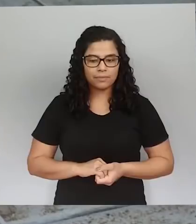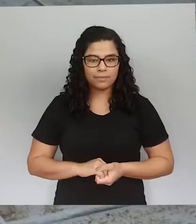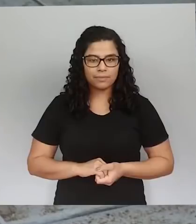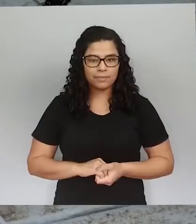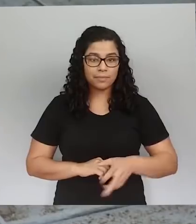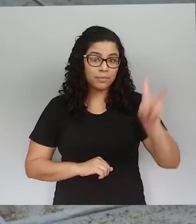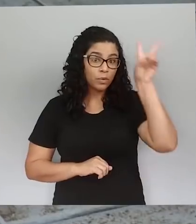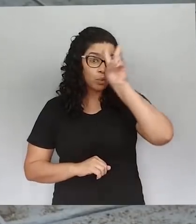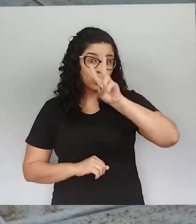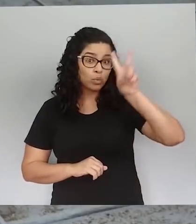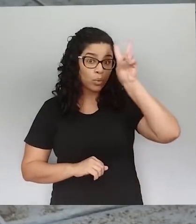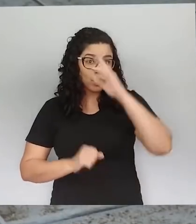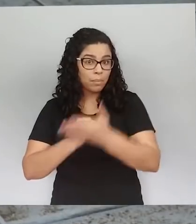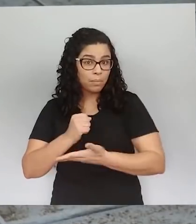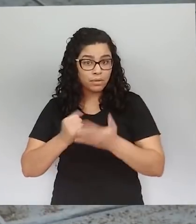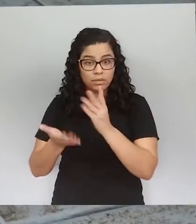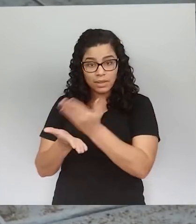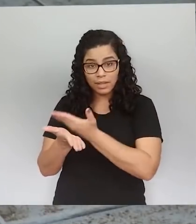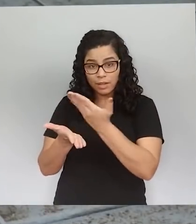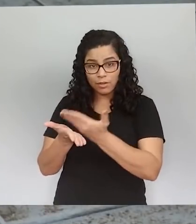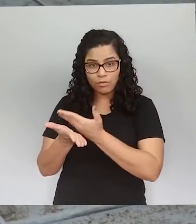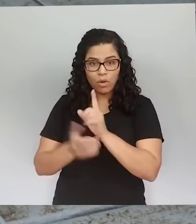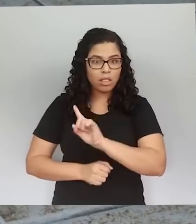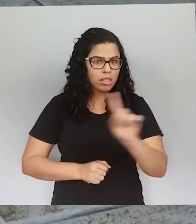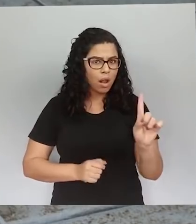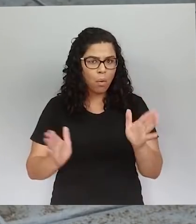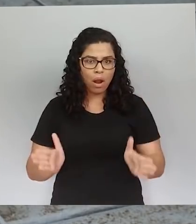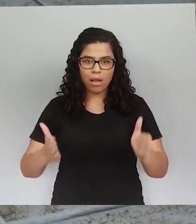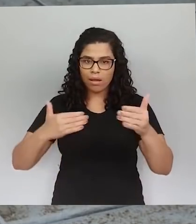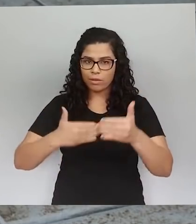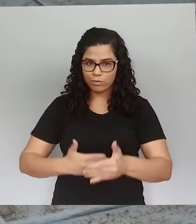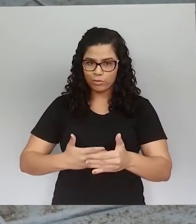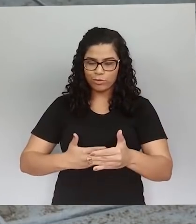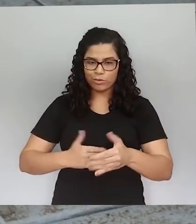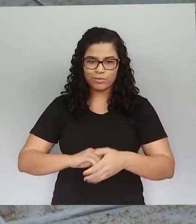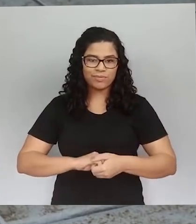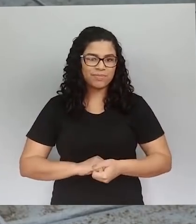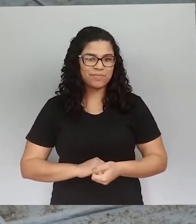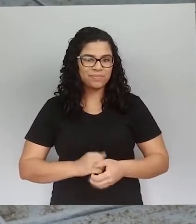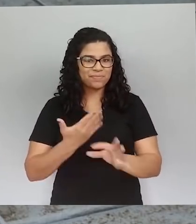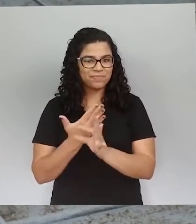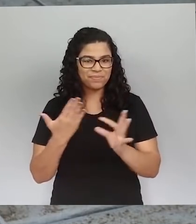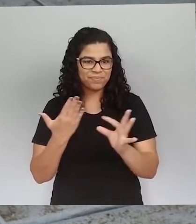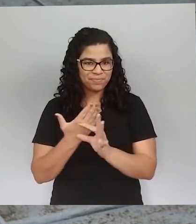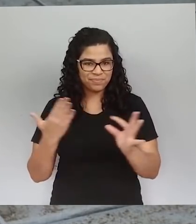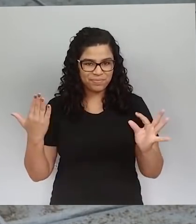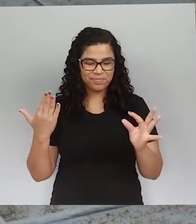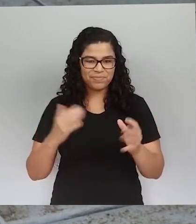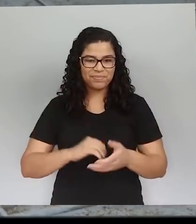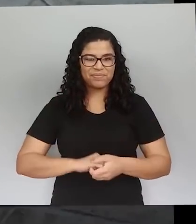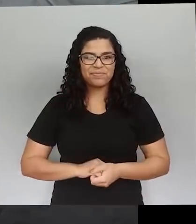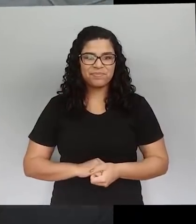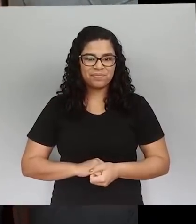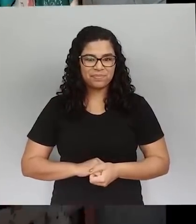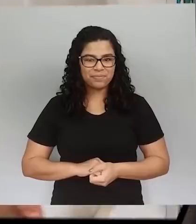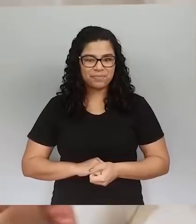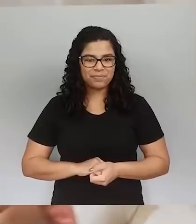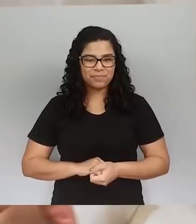História baseada no livro Não é uma Caixa, de Antoinette Portis, da editora Kozak Naif.